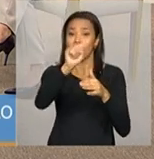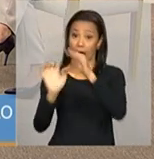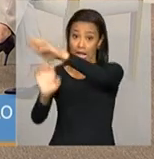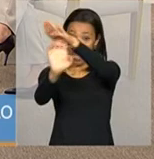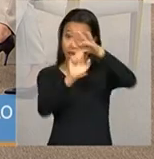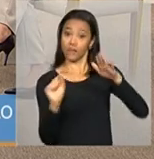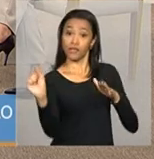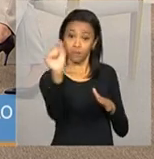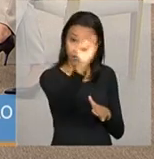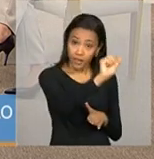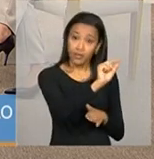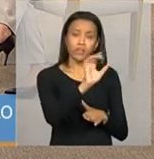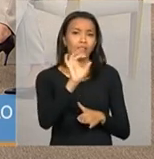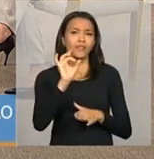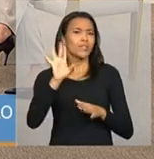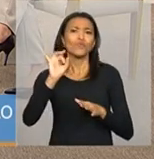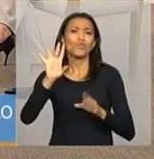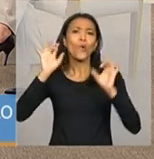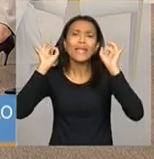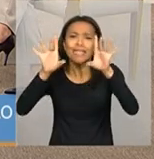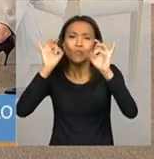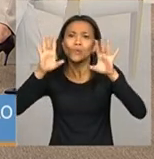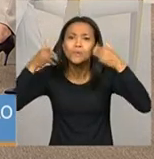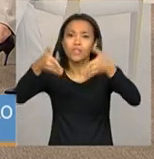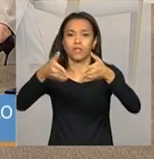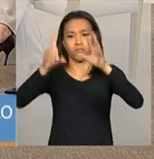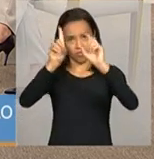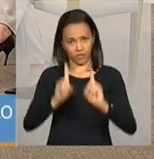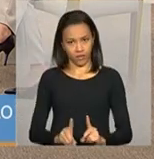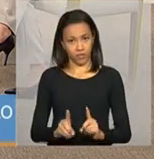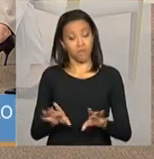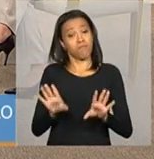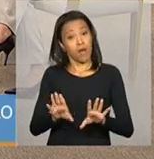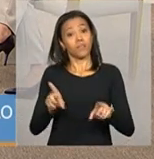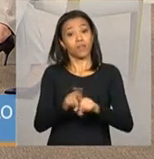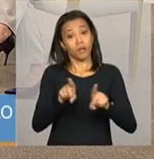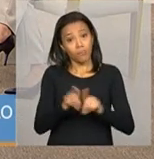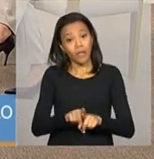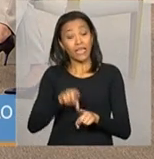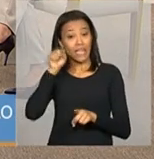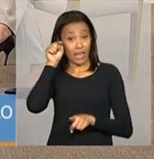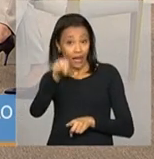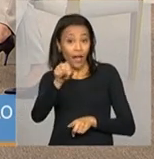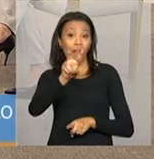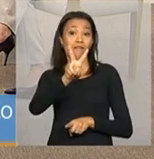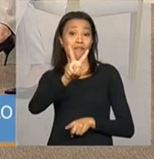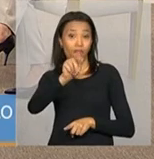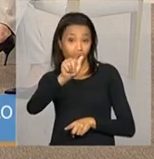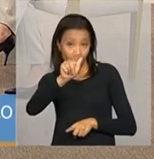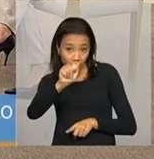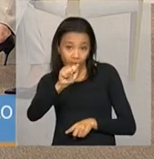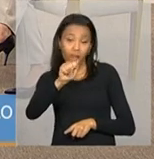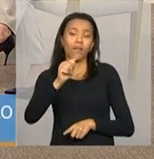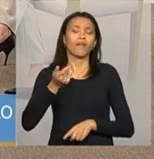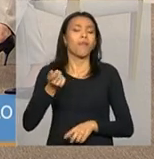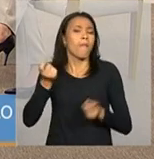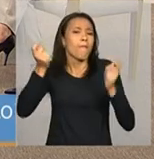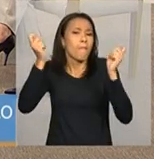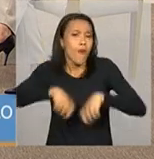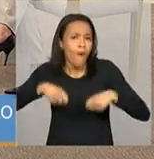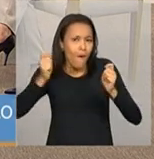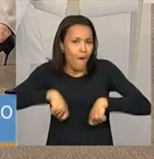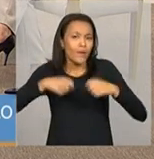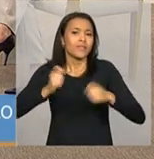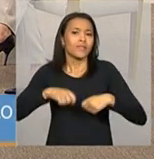apenas vagas exclusivas para essa clientela, como também que aquela vaga, desde que aquela atividade possa ser exercida